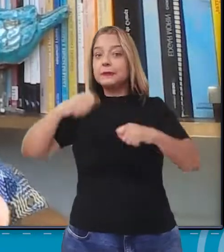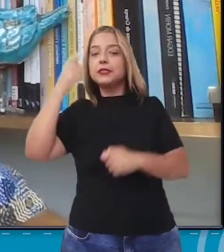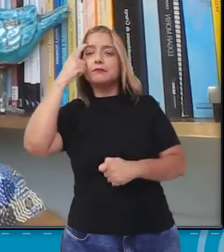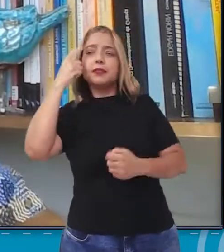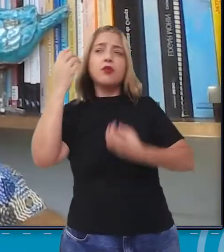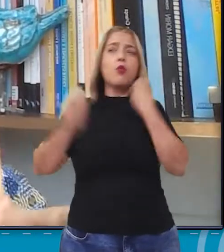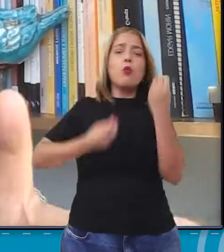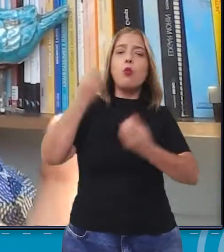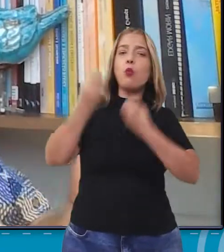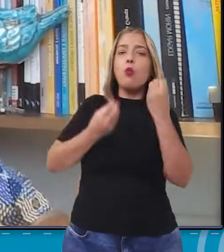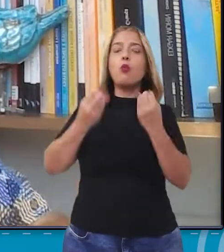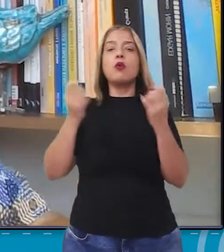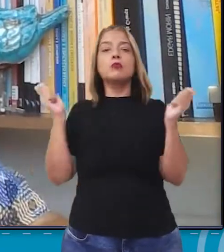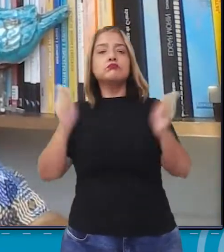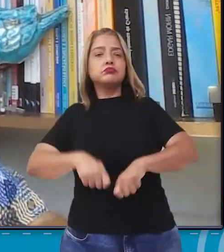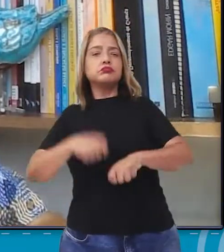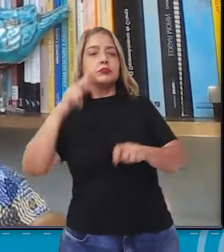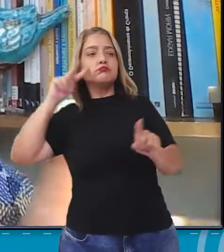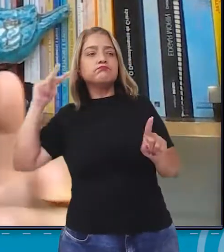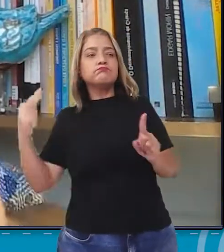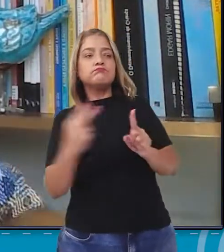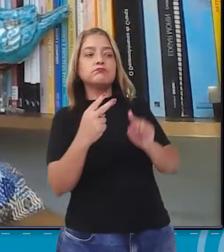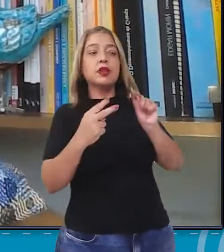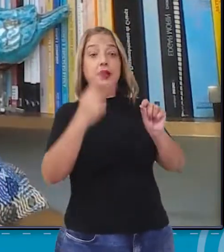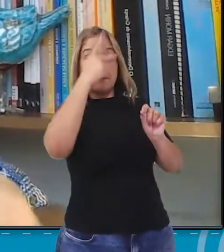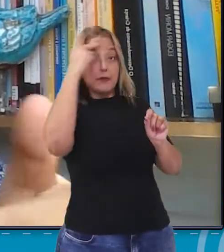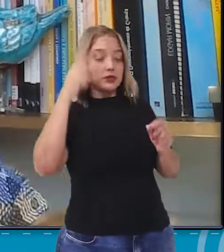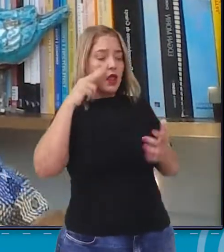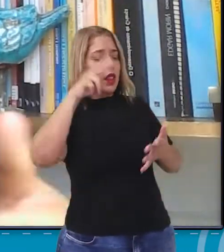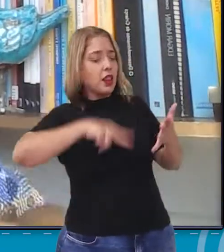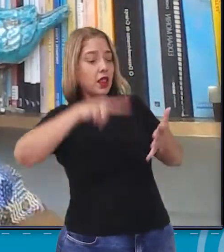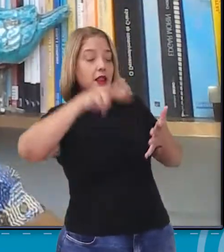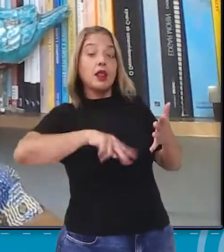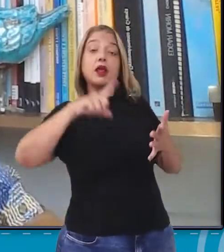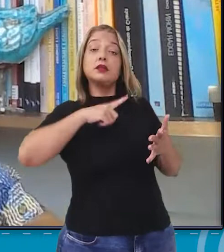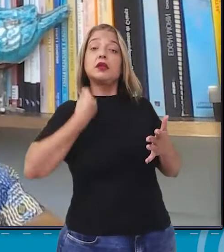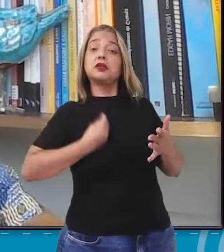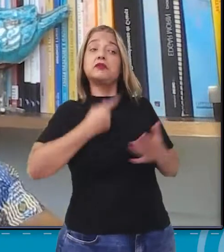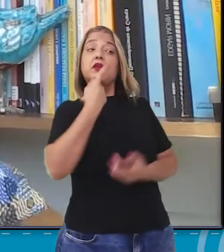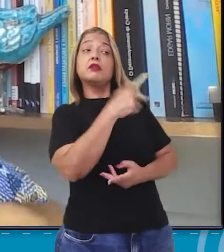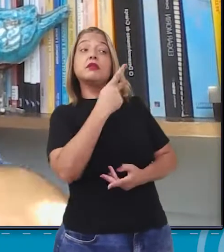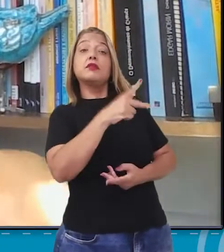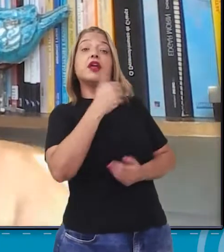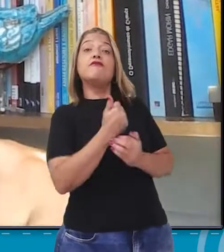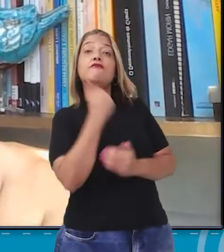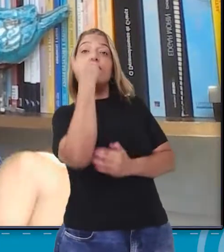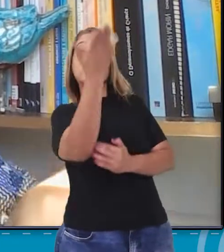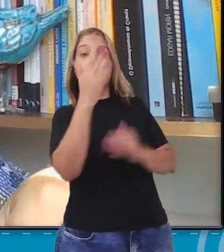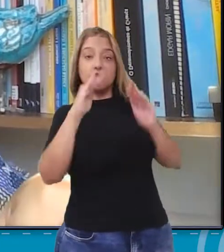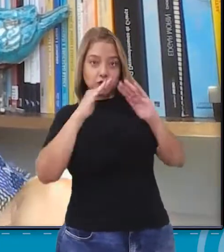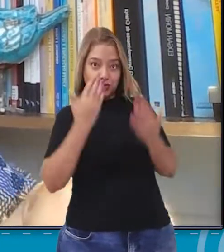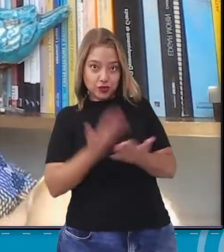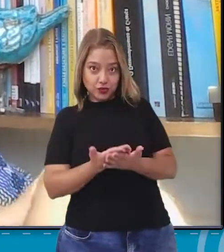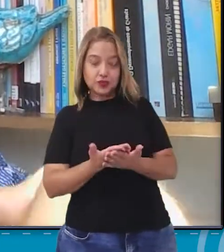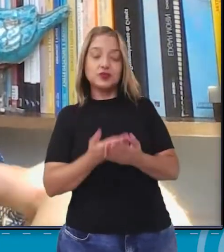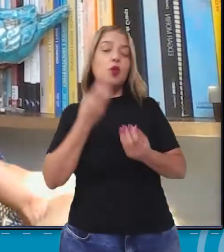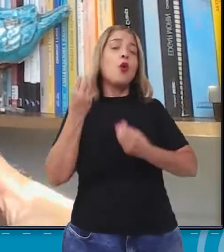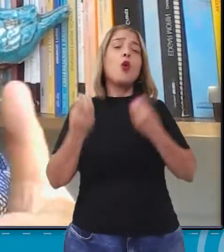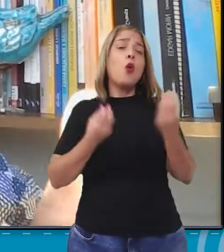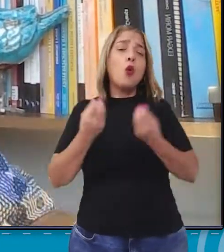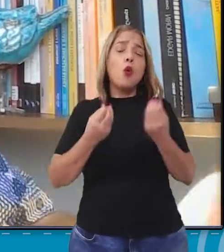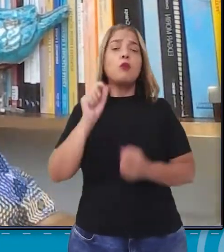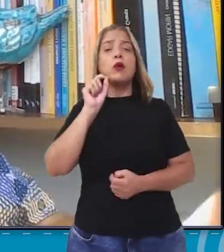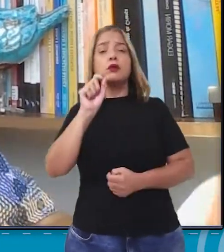ela olha para a atividade de leitura dentro da rotina dos estudantes. E como é que essa situação